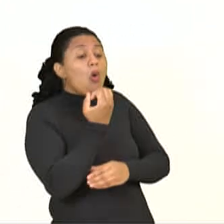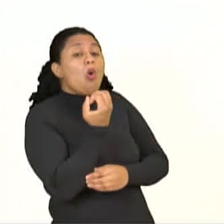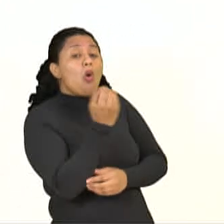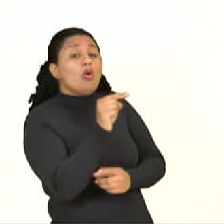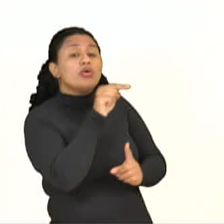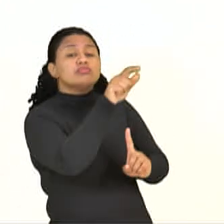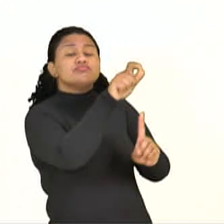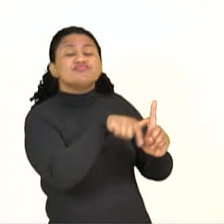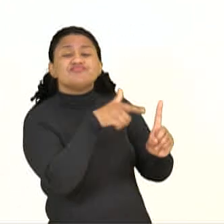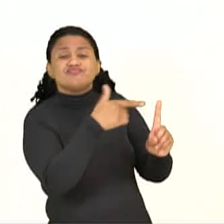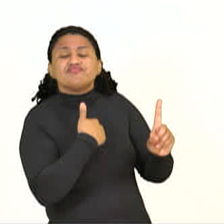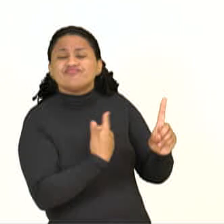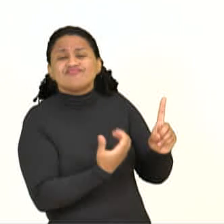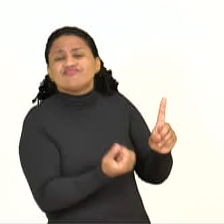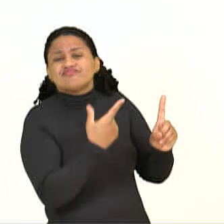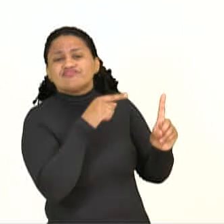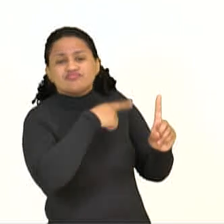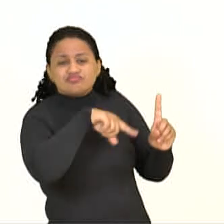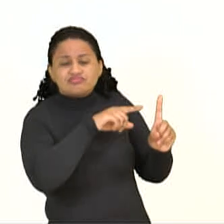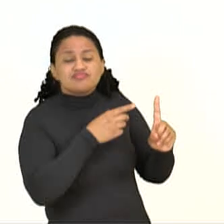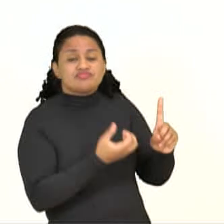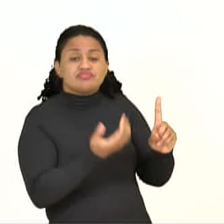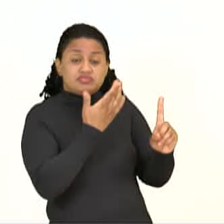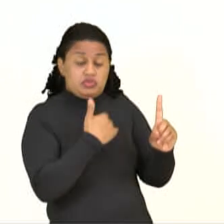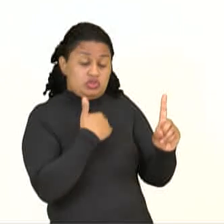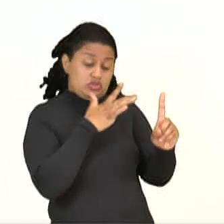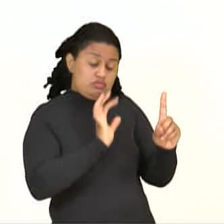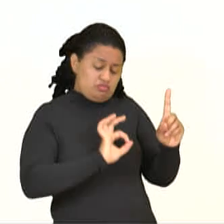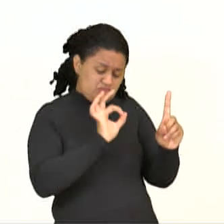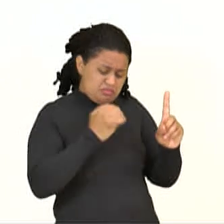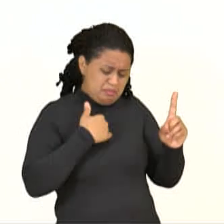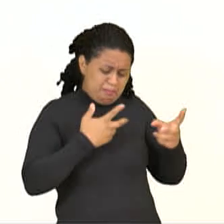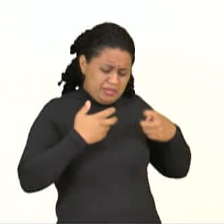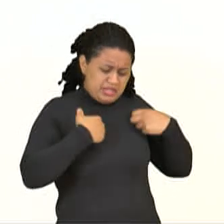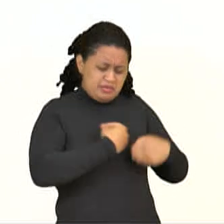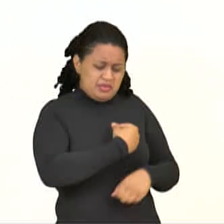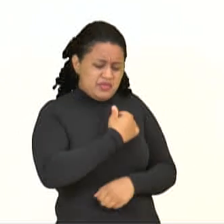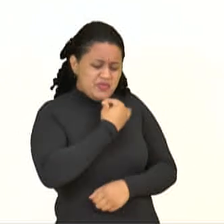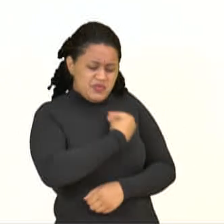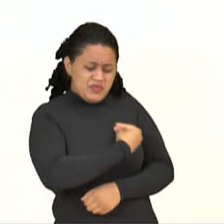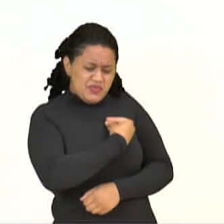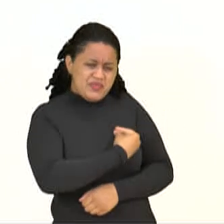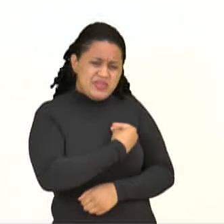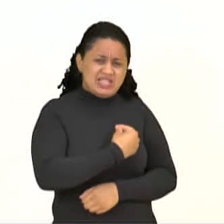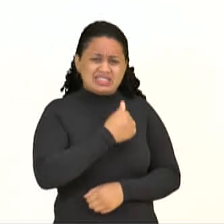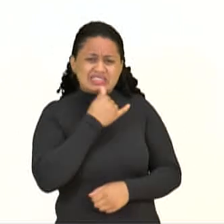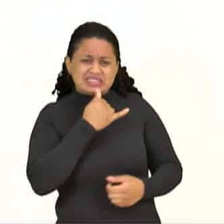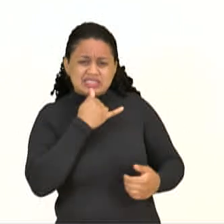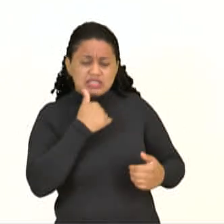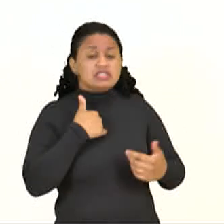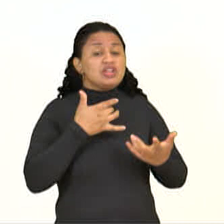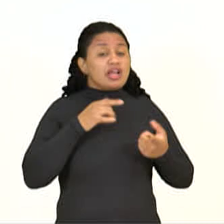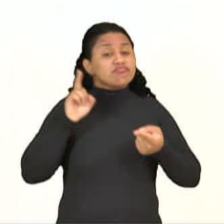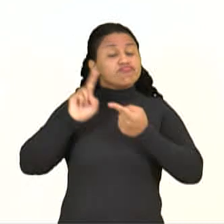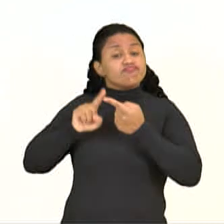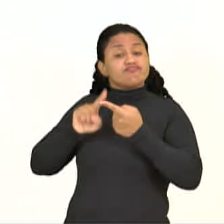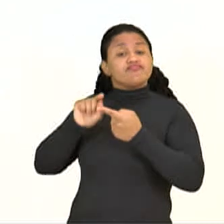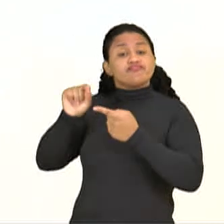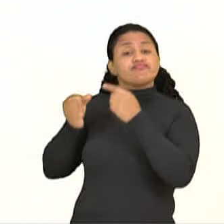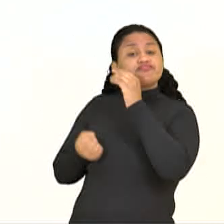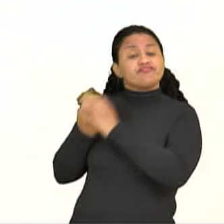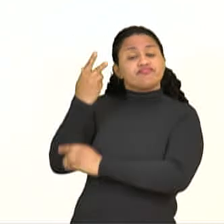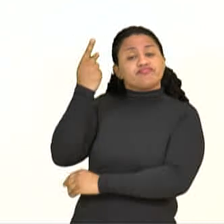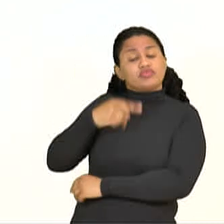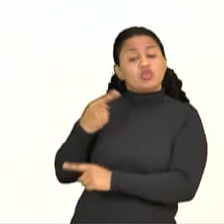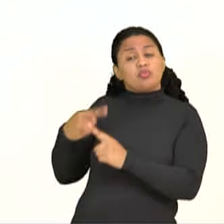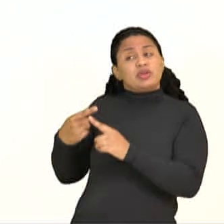ou seria a criatura que, uma vez rejeitada e vendo seus planos de uma vida feliz fracassados, resolve se vingar de seu Criador